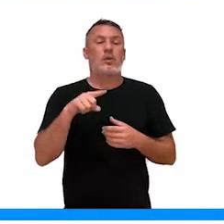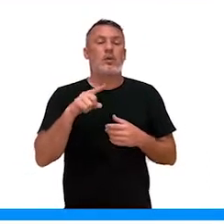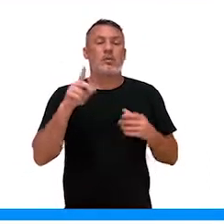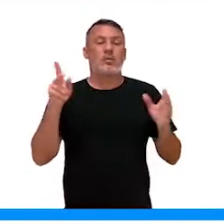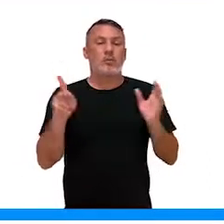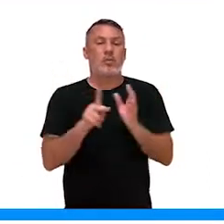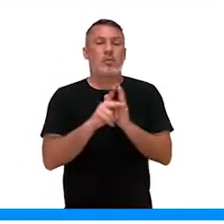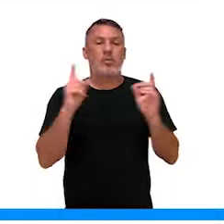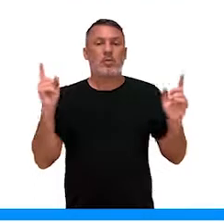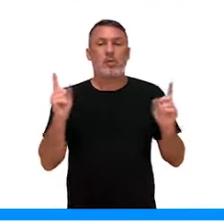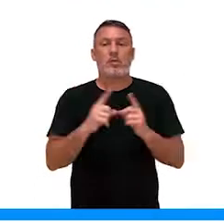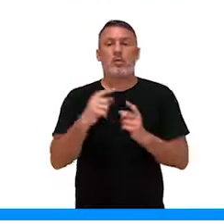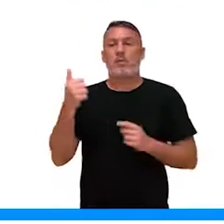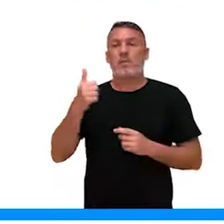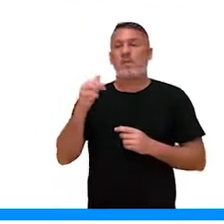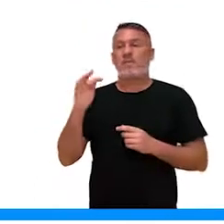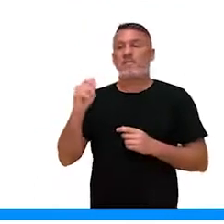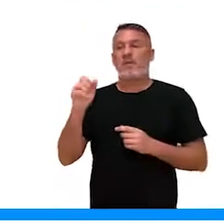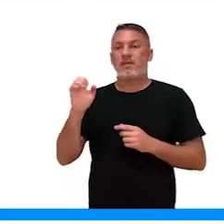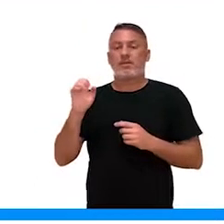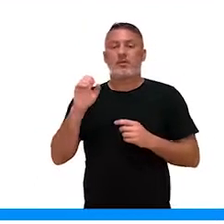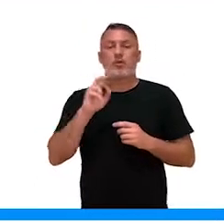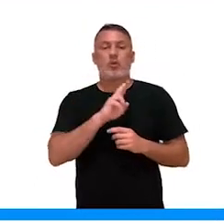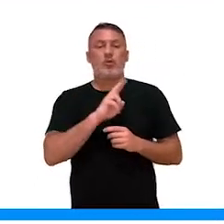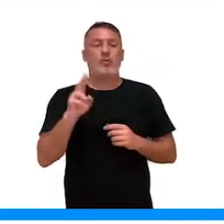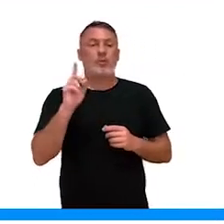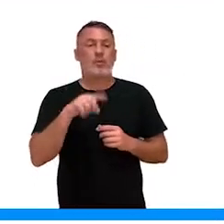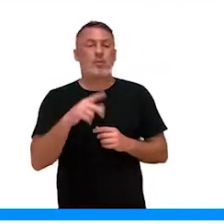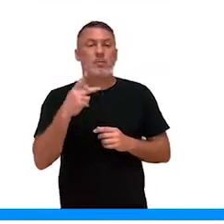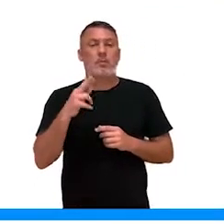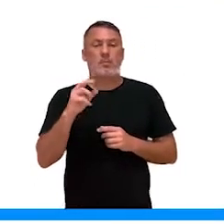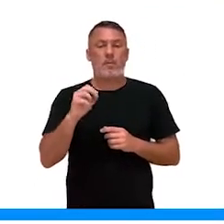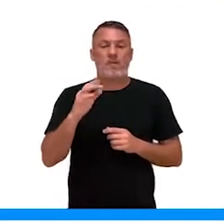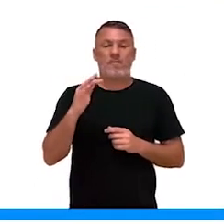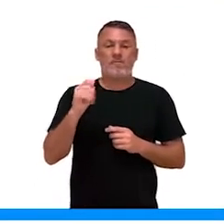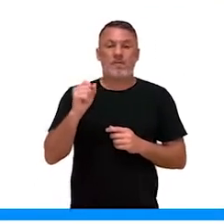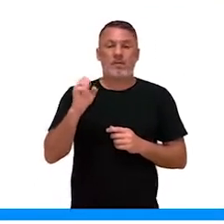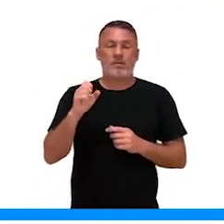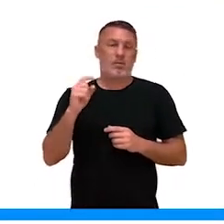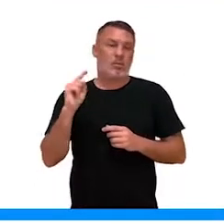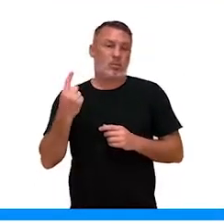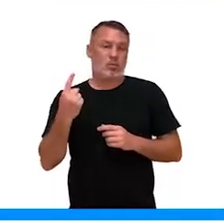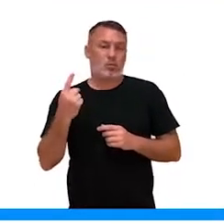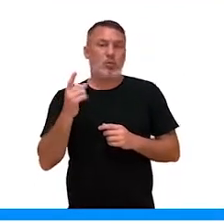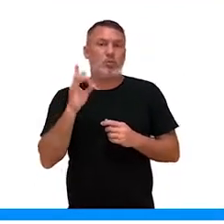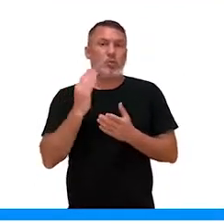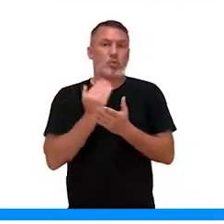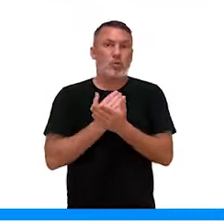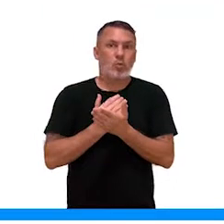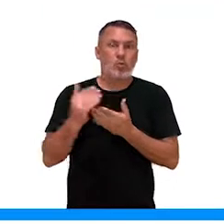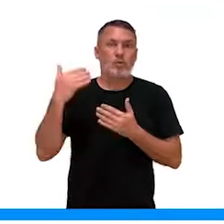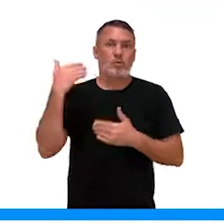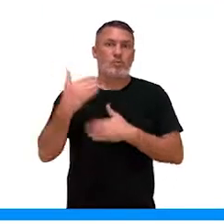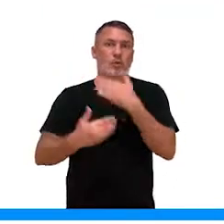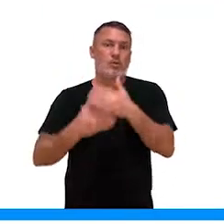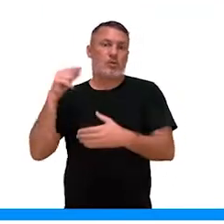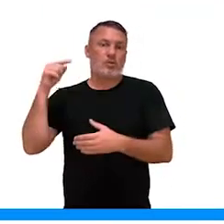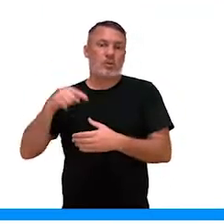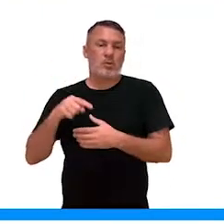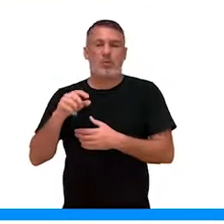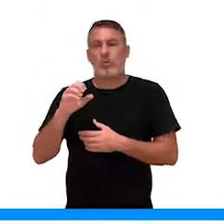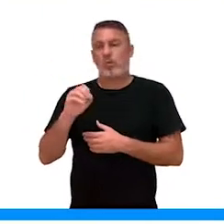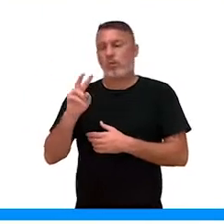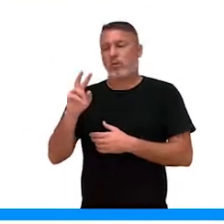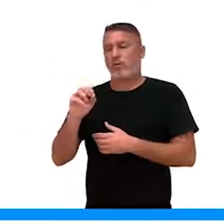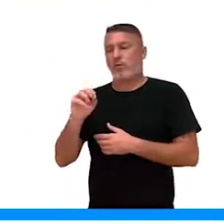vai ter esse estágio até a primeira fase, que é uma fase chamada de prófase 1. Então, só inicia